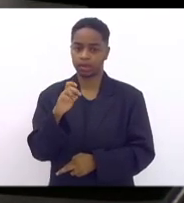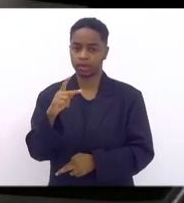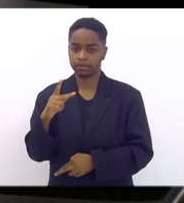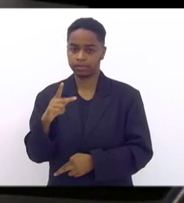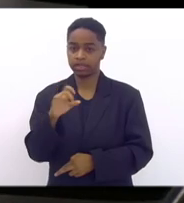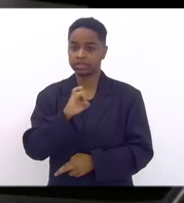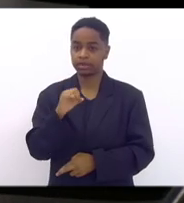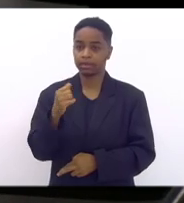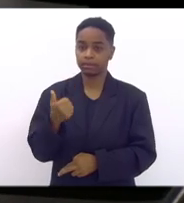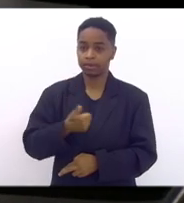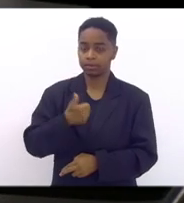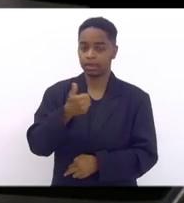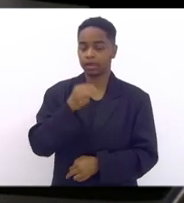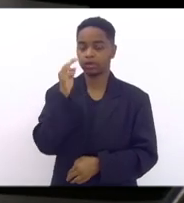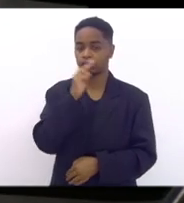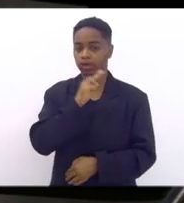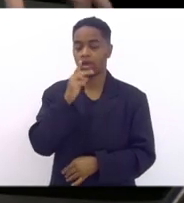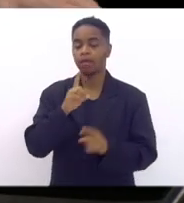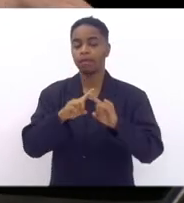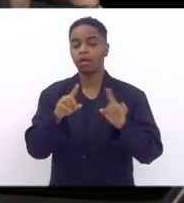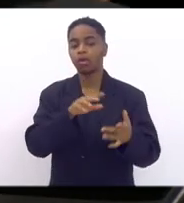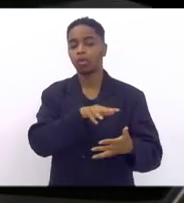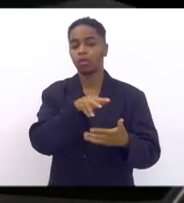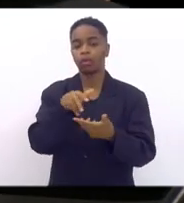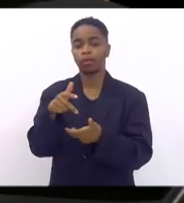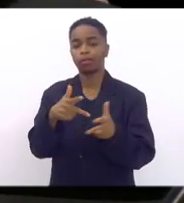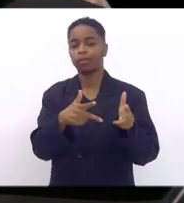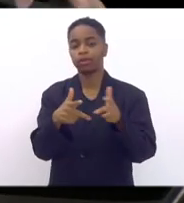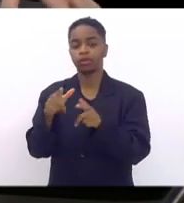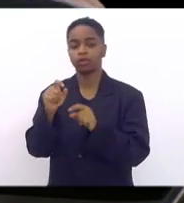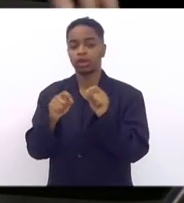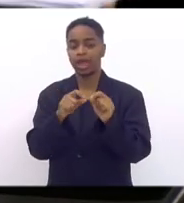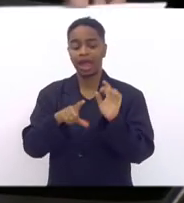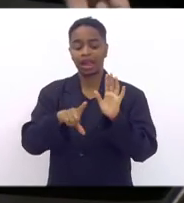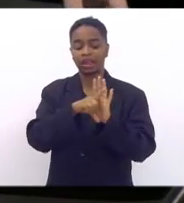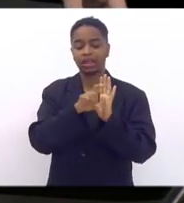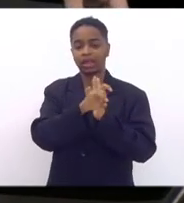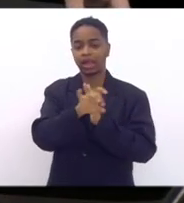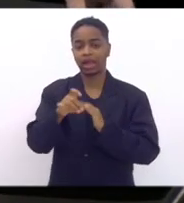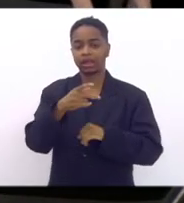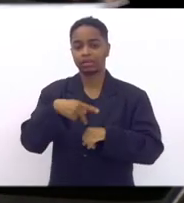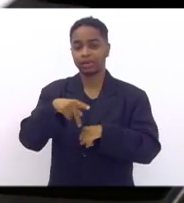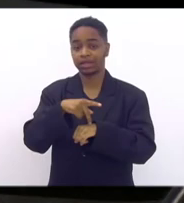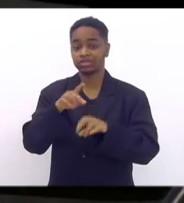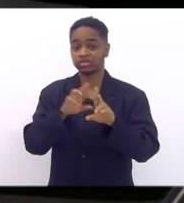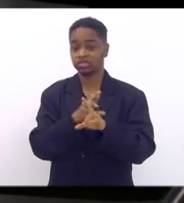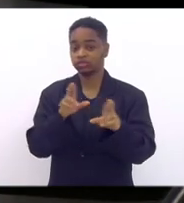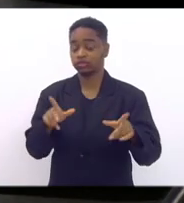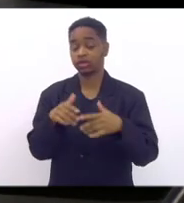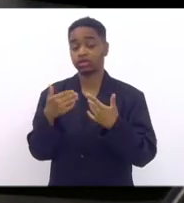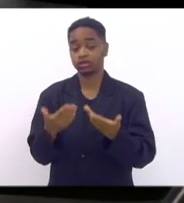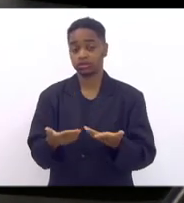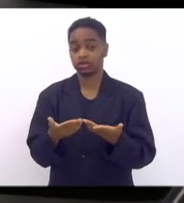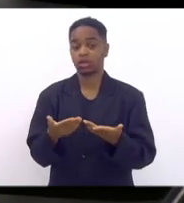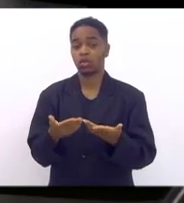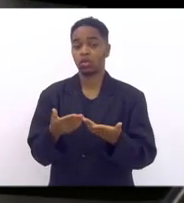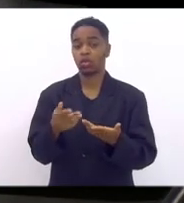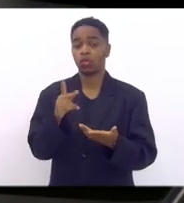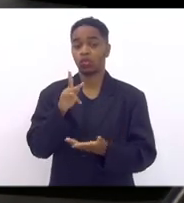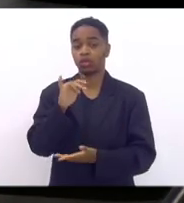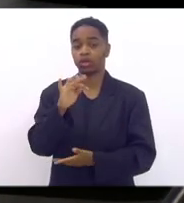Qual que é a visão internacional que já que as legislações são muito particulares num primeiro momento esse kit sopep seria usado pela